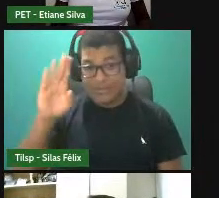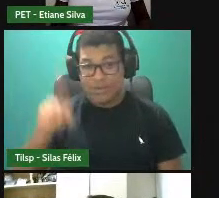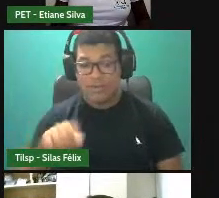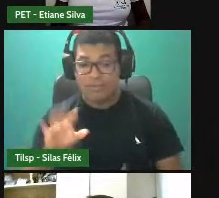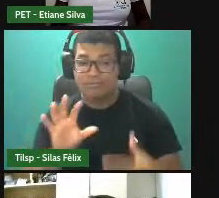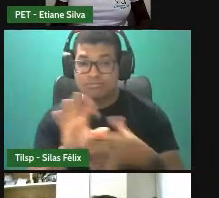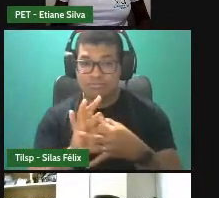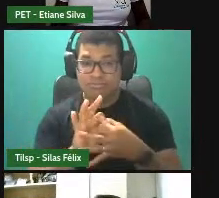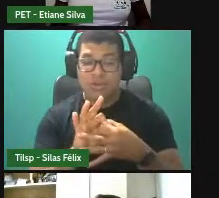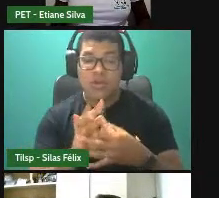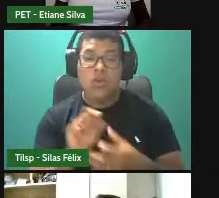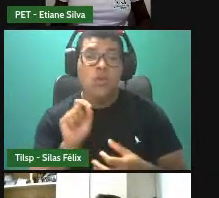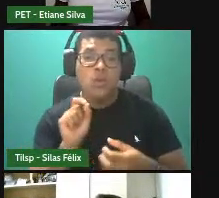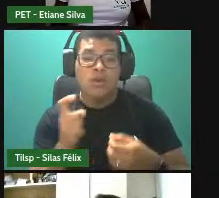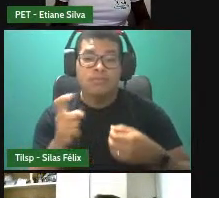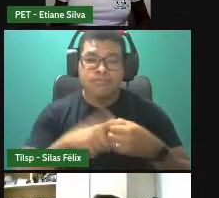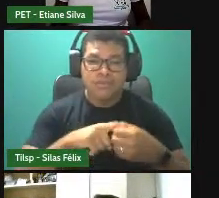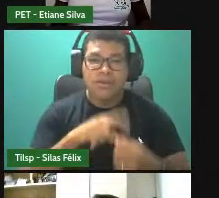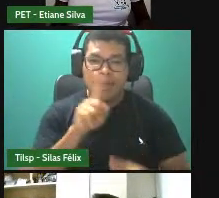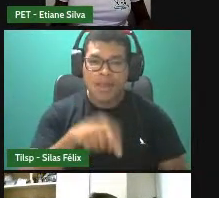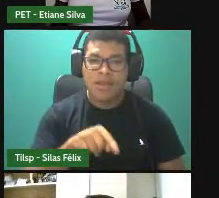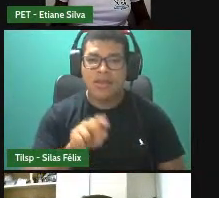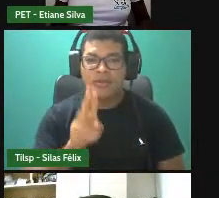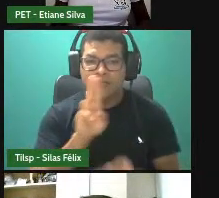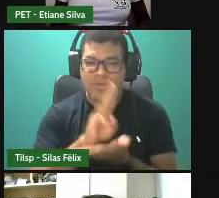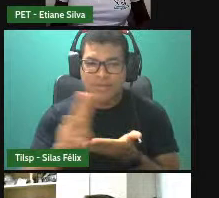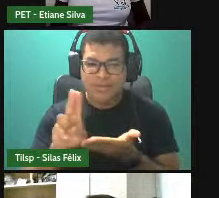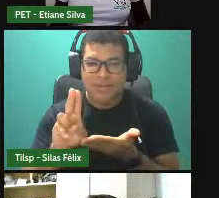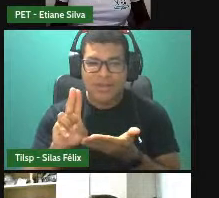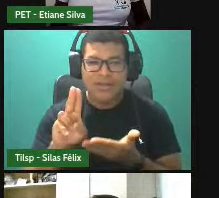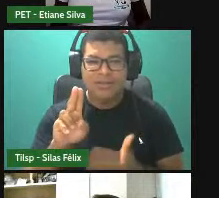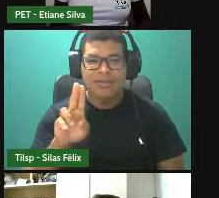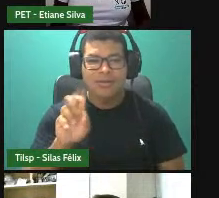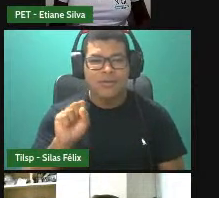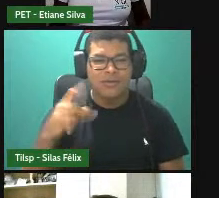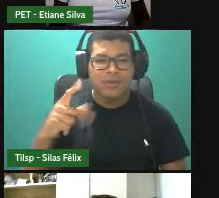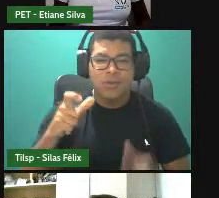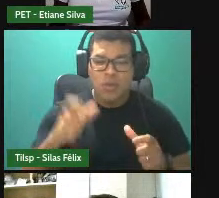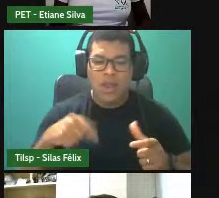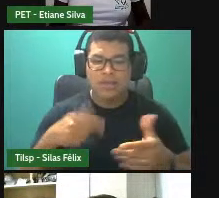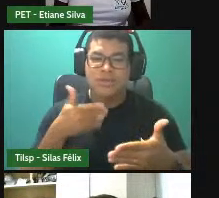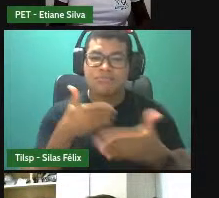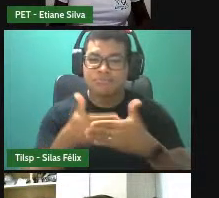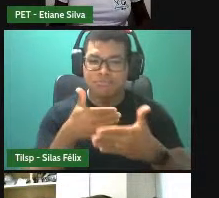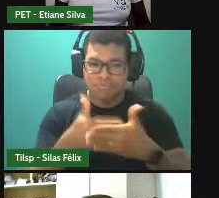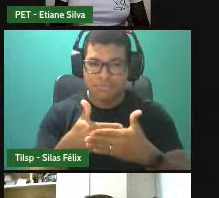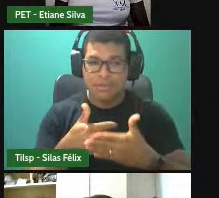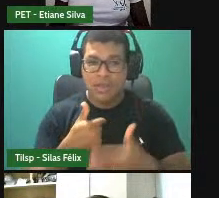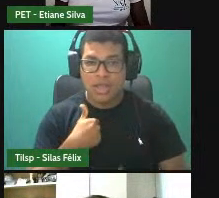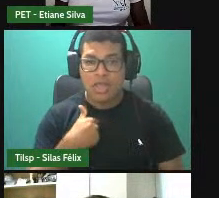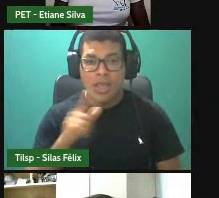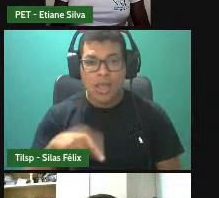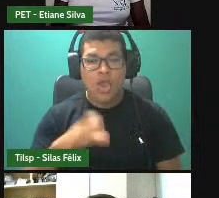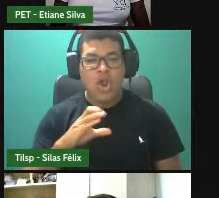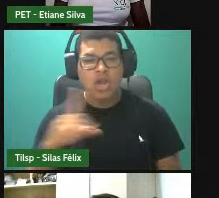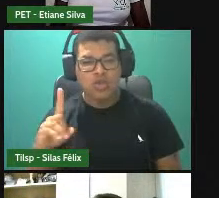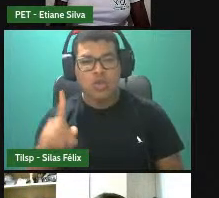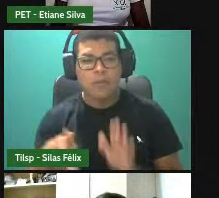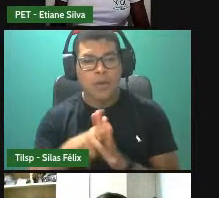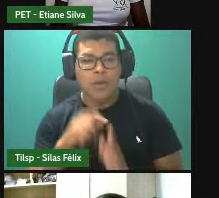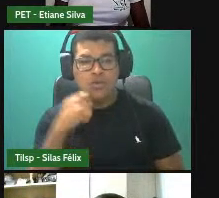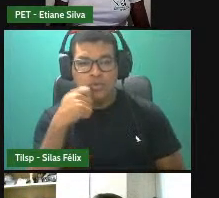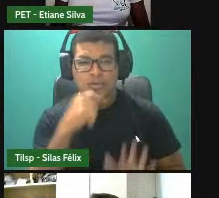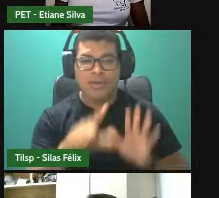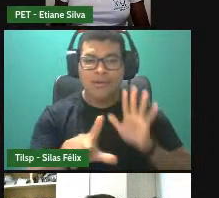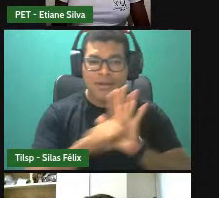São Paulo, especificamente aqui o campus da USP em Ribeirão Preto, onde eu coordeno toda a área de odontologia legal, desde o ensino de